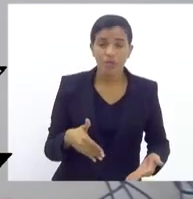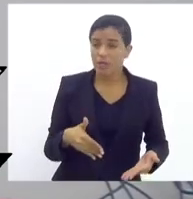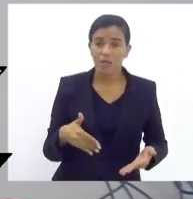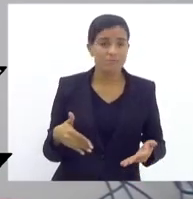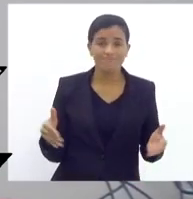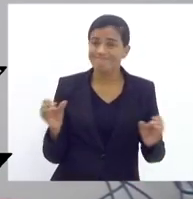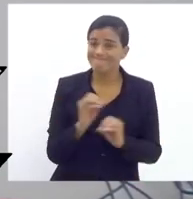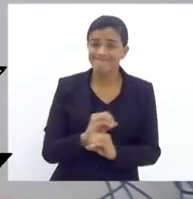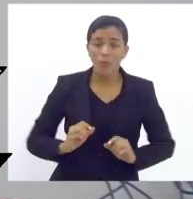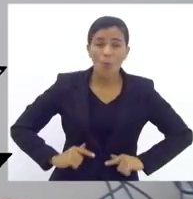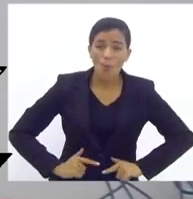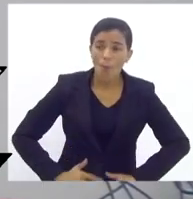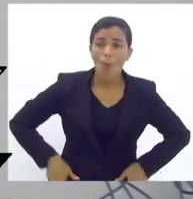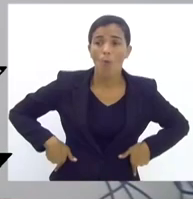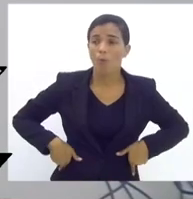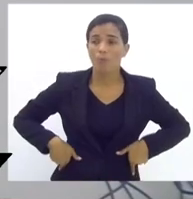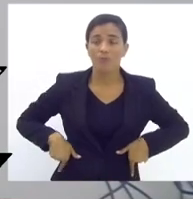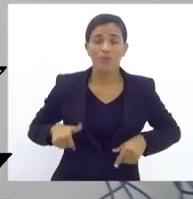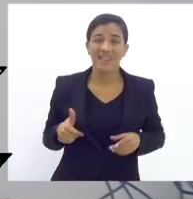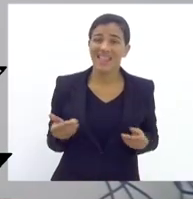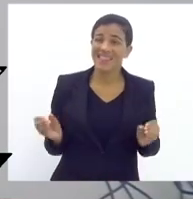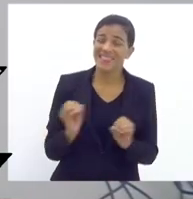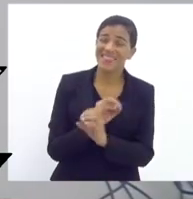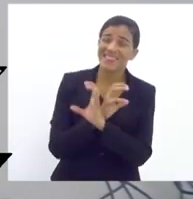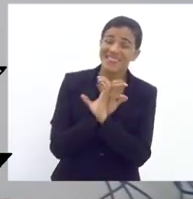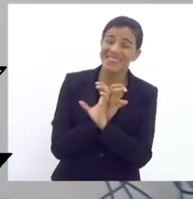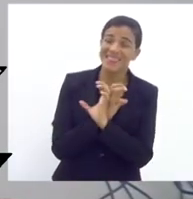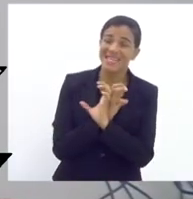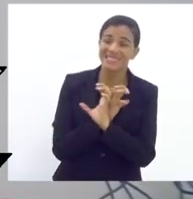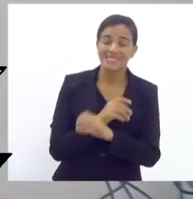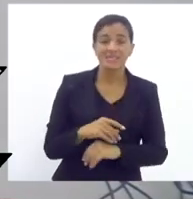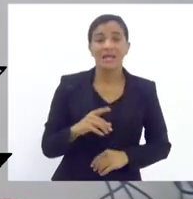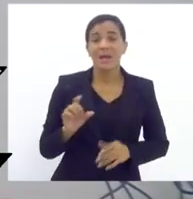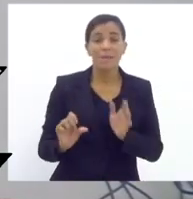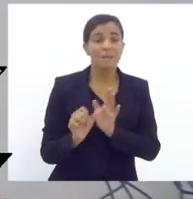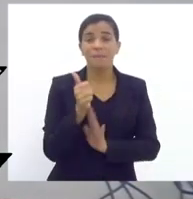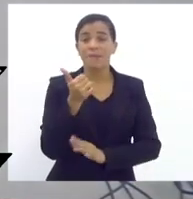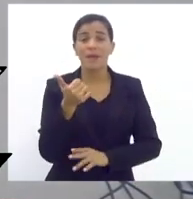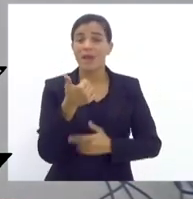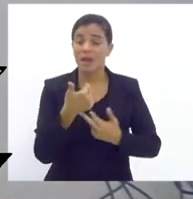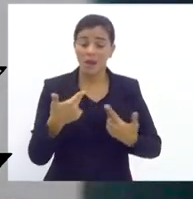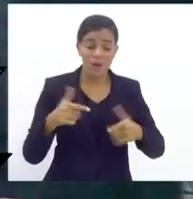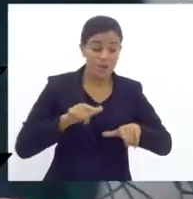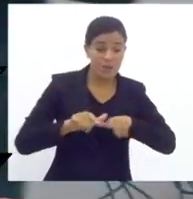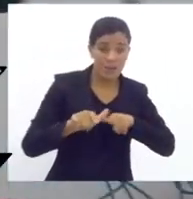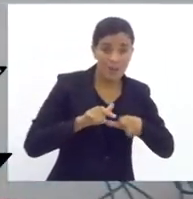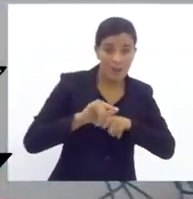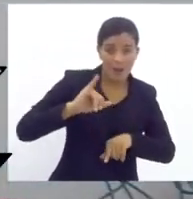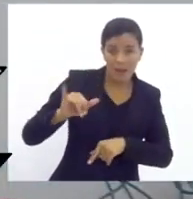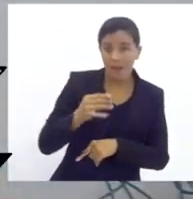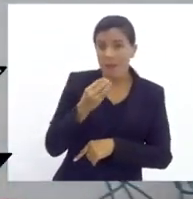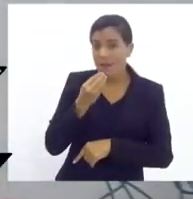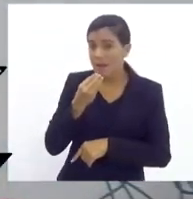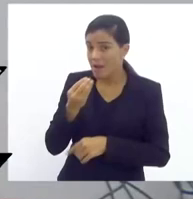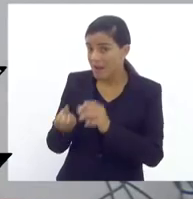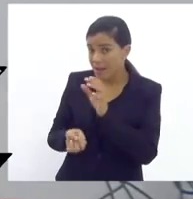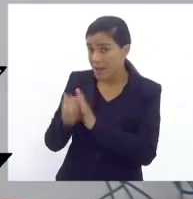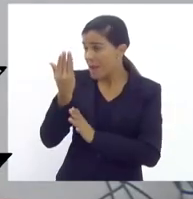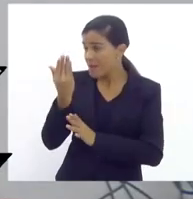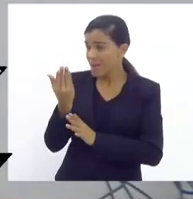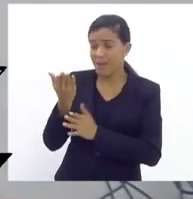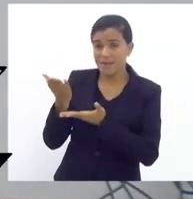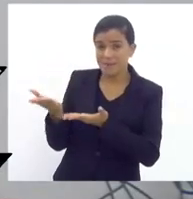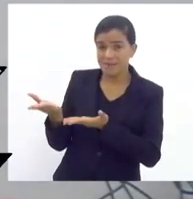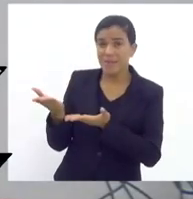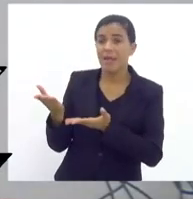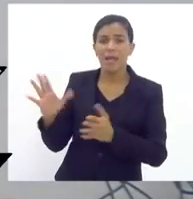quase sem nada e a primeira coisa que aparece para ele o primeiro emprego o primeiro oportunidade que aparece para